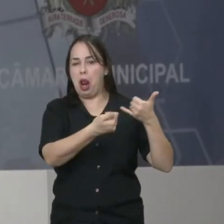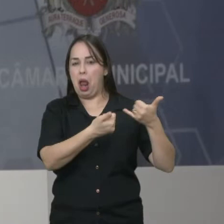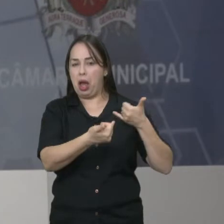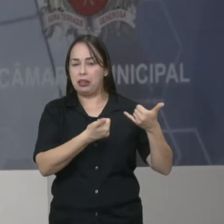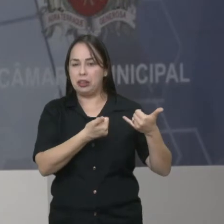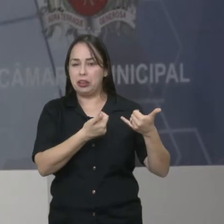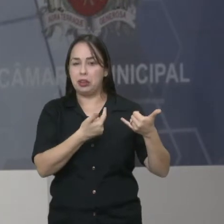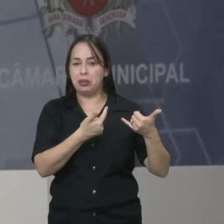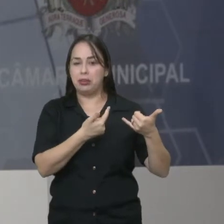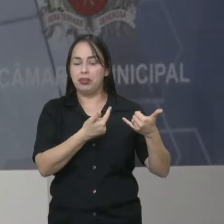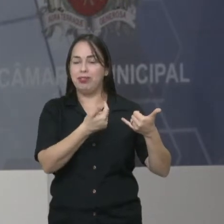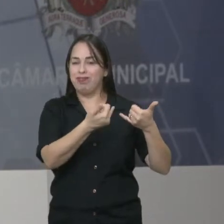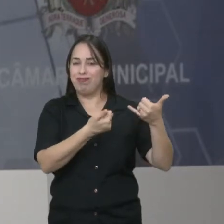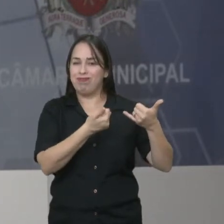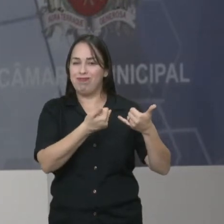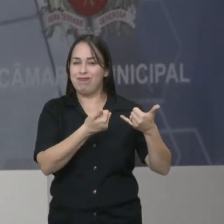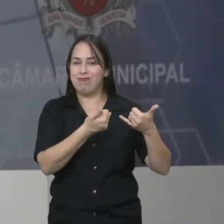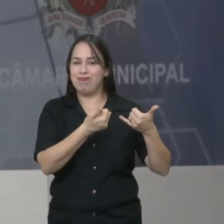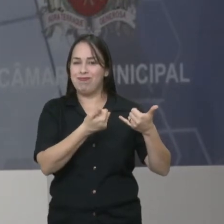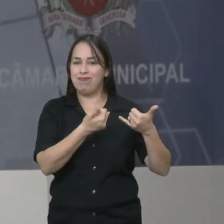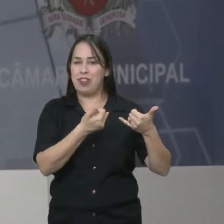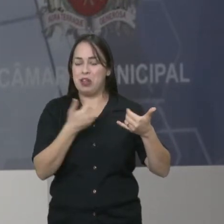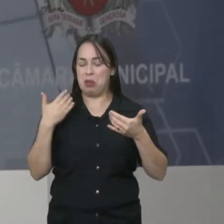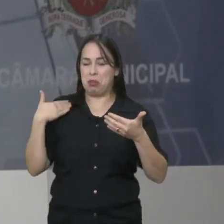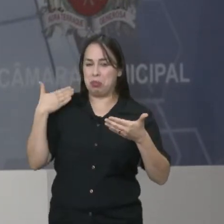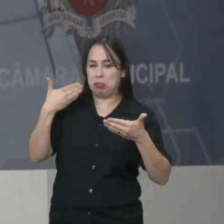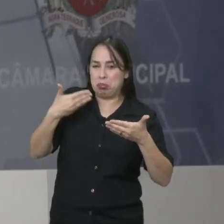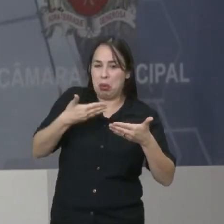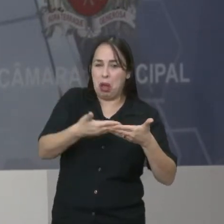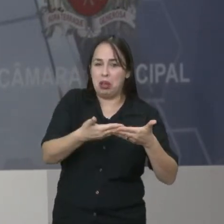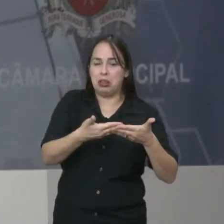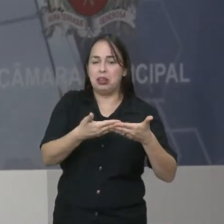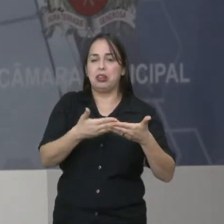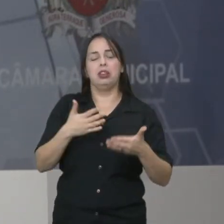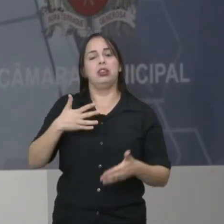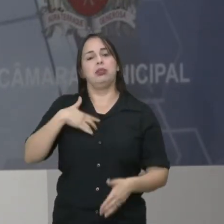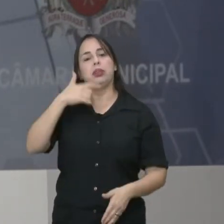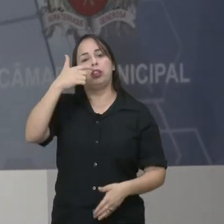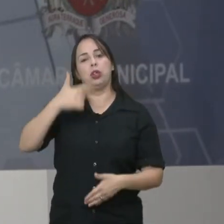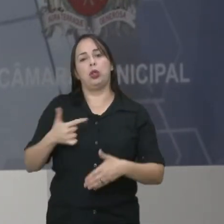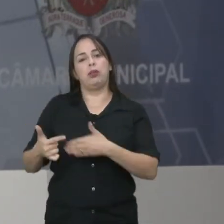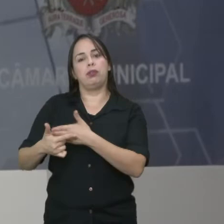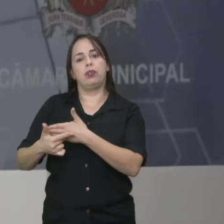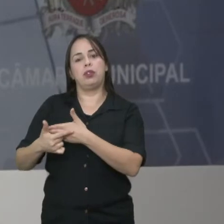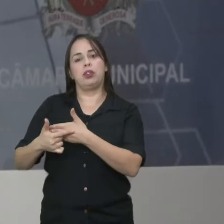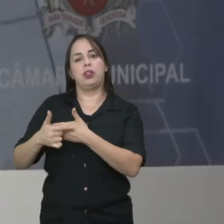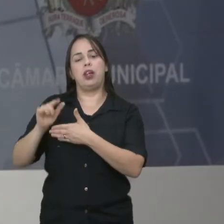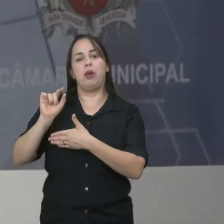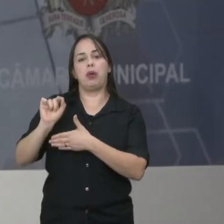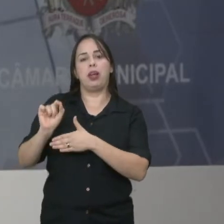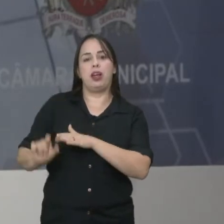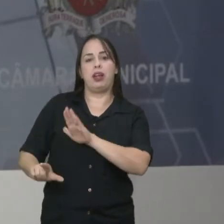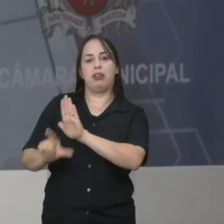estamos tendo nos últimos dias, né, a nossa função aqui sempre é legislar.